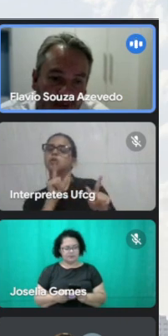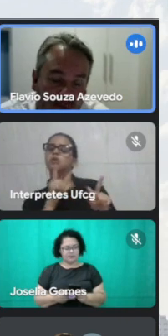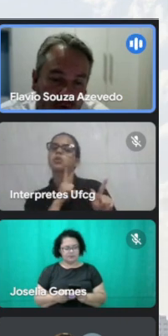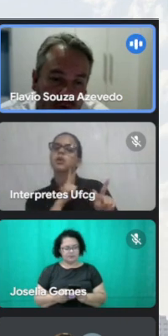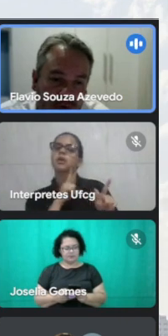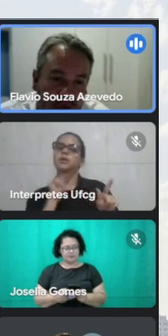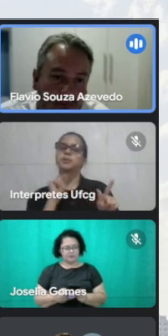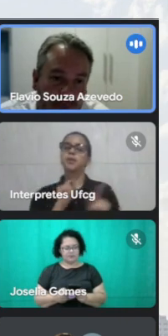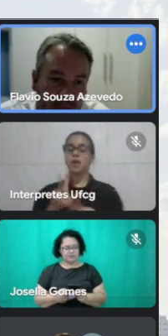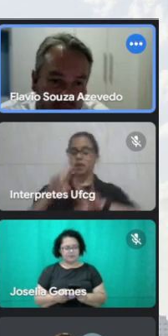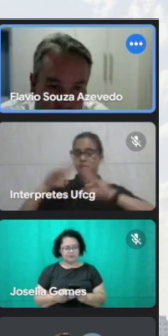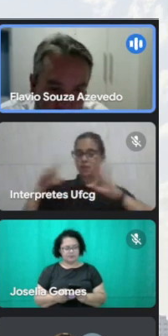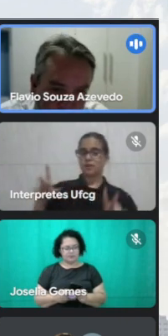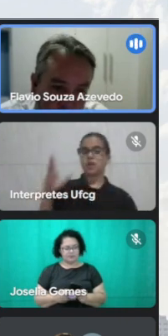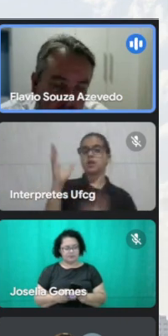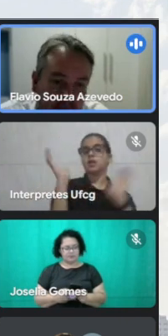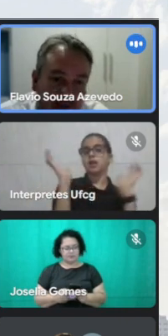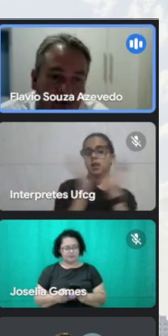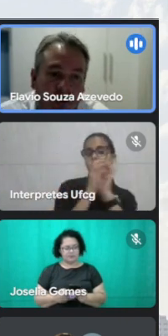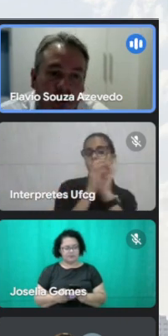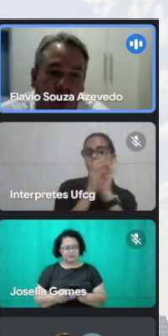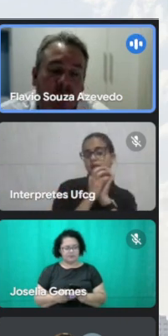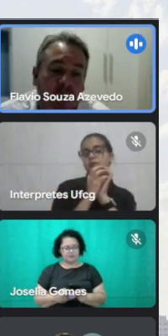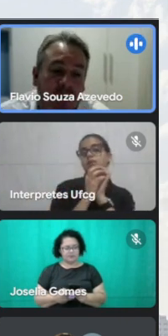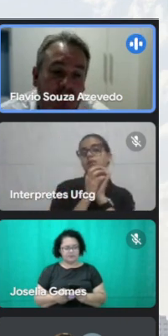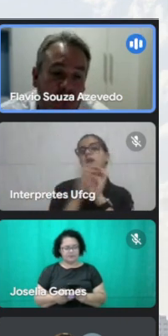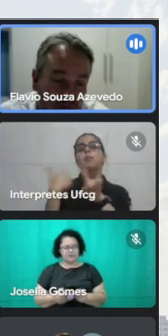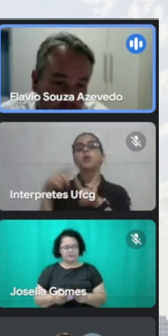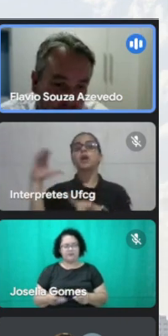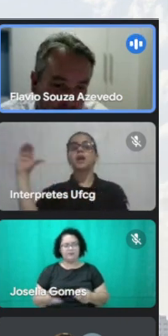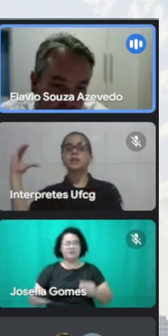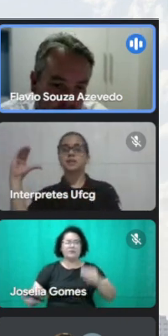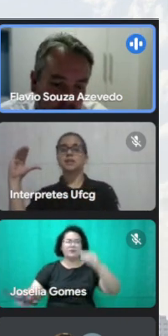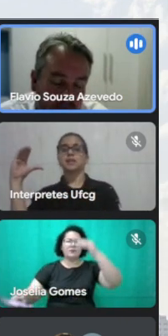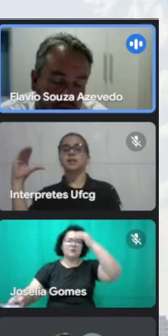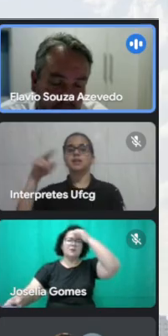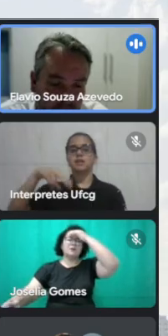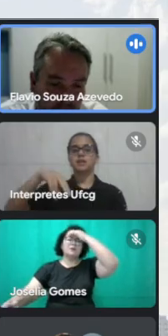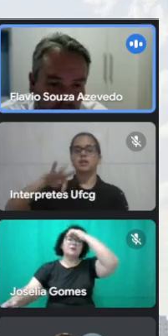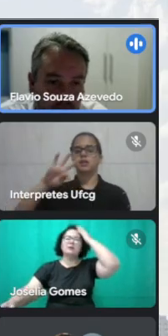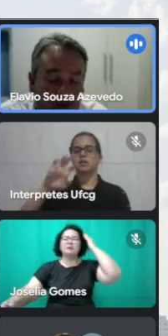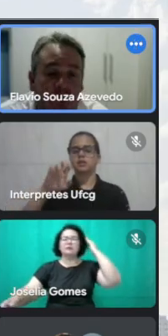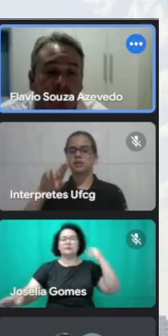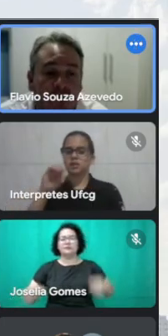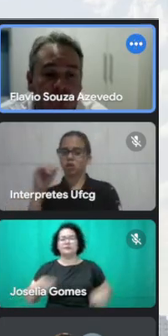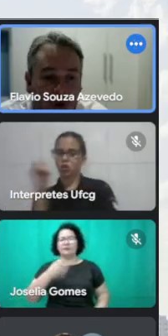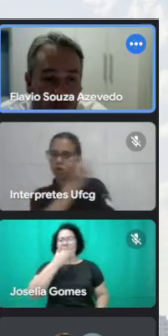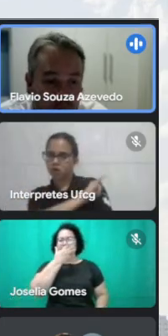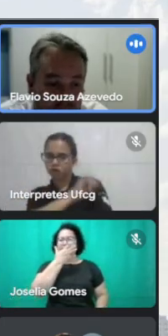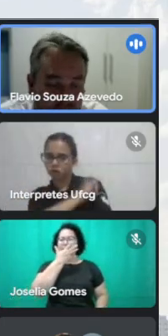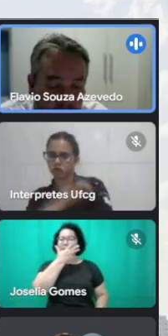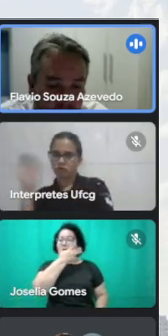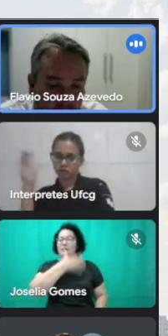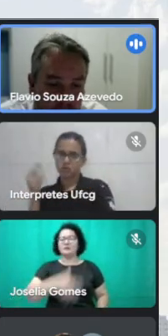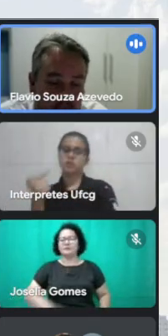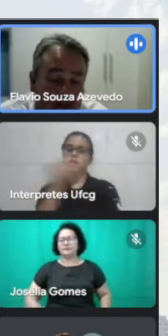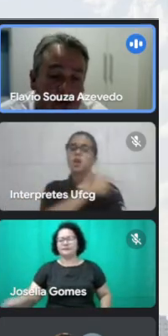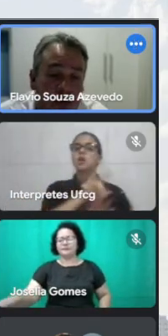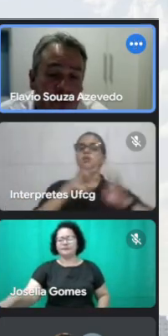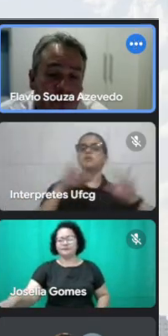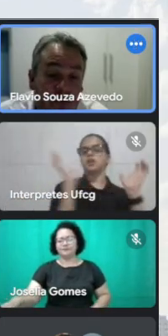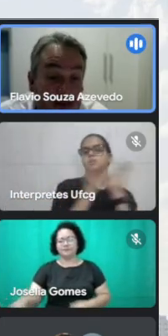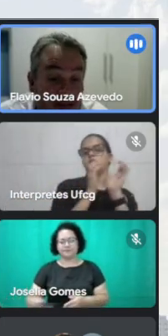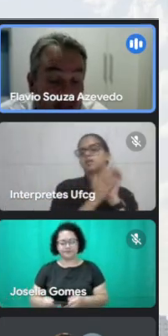né, foi um projeto pensado pela Prefeitura de Niterói, desenvolvido pela Prefeitura, com apoio das